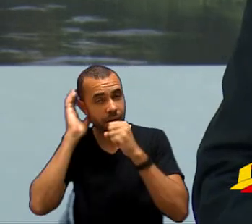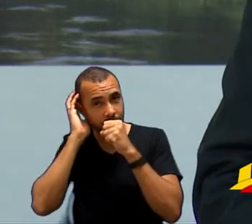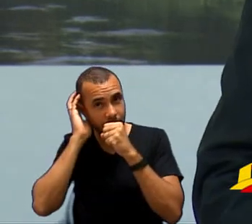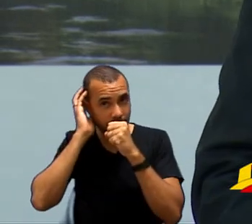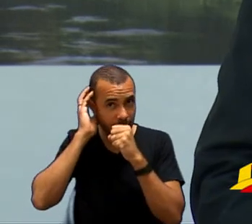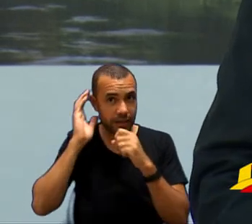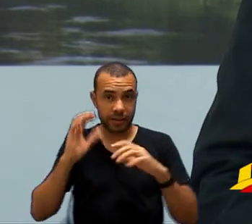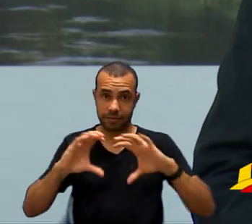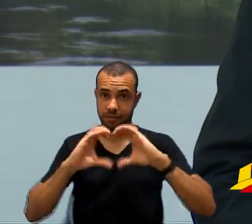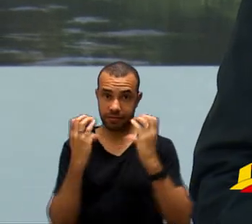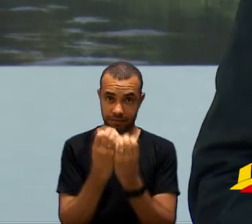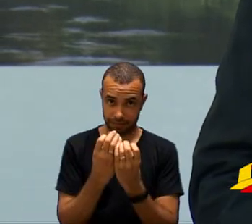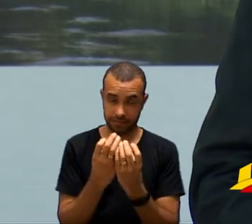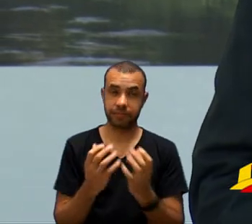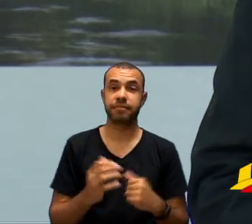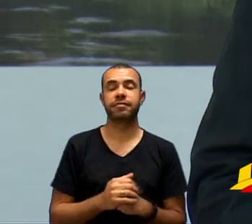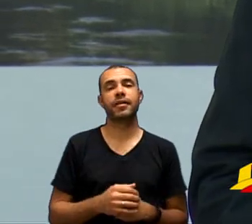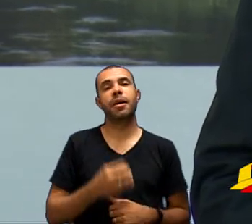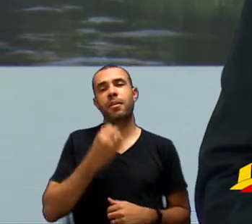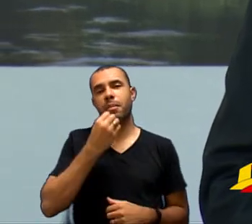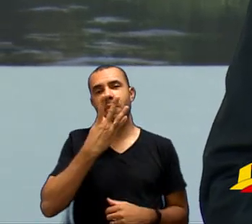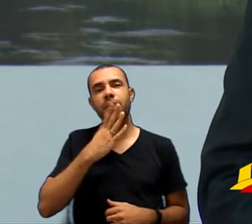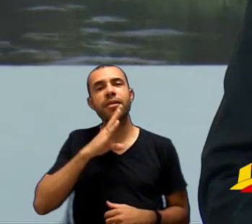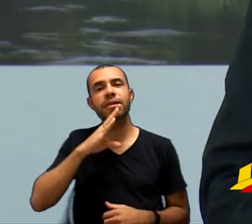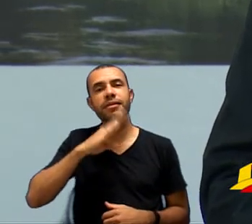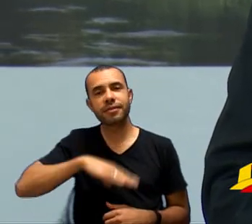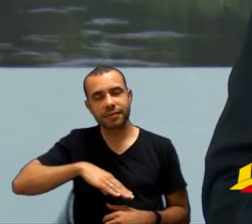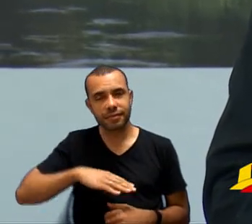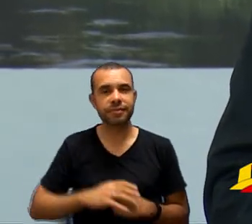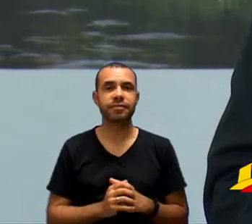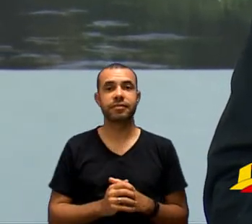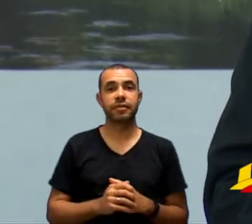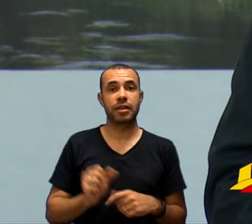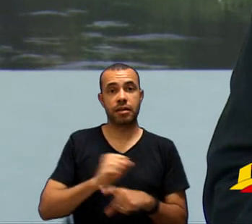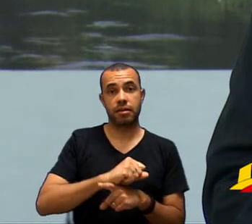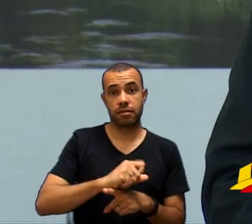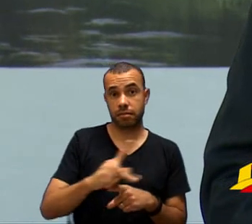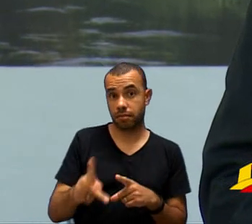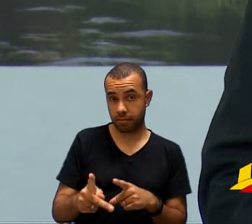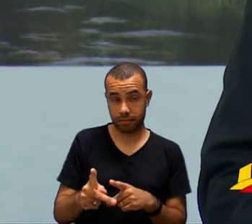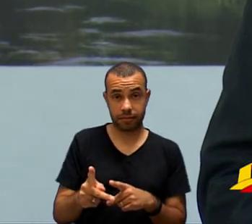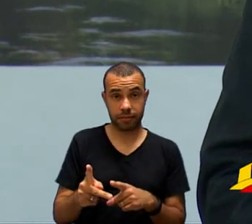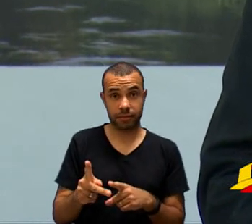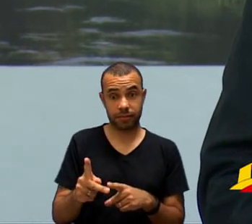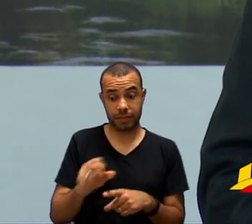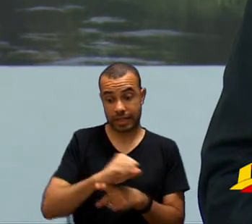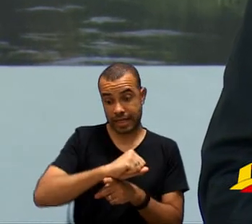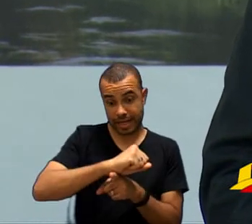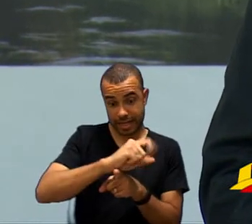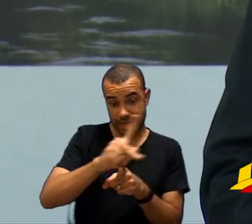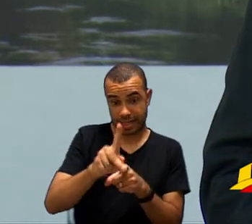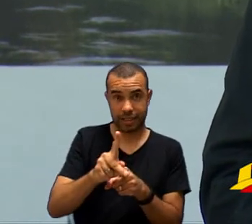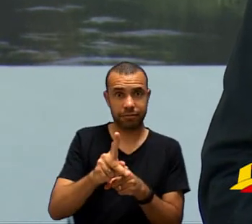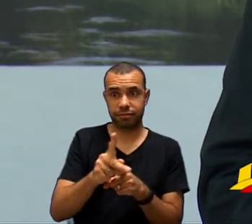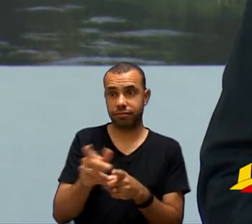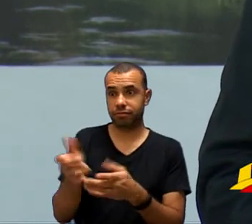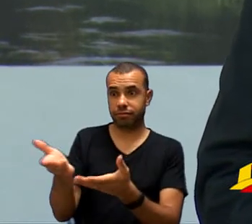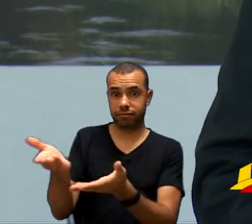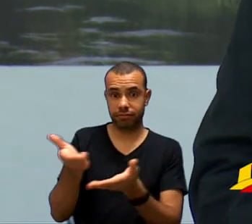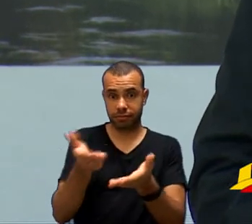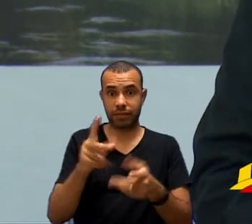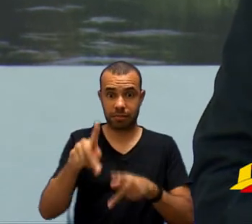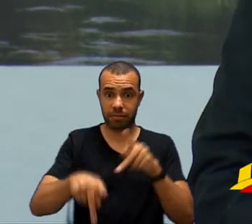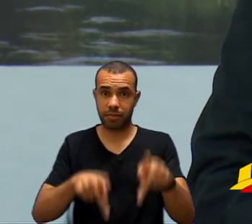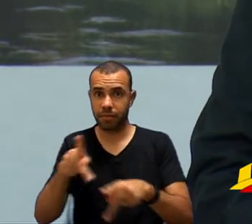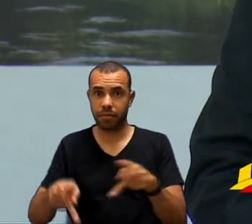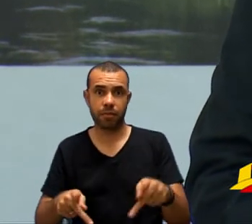Câmara, muito boa tarde. Audiências públicas são instrumentos de participação popular